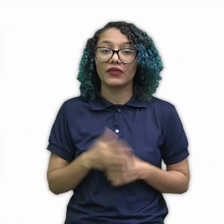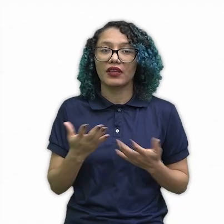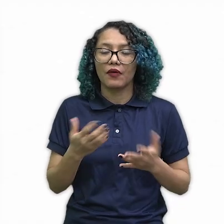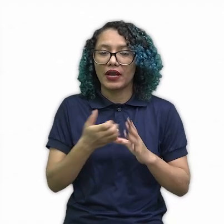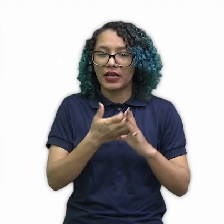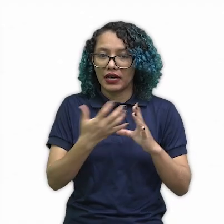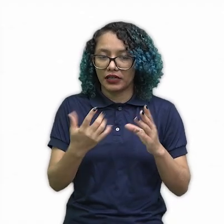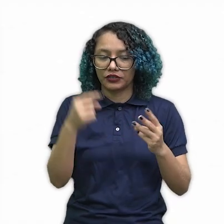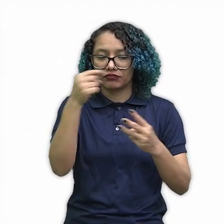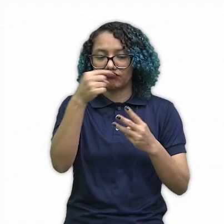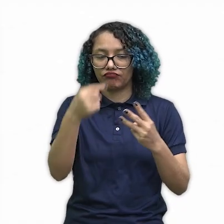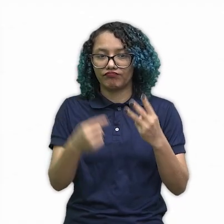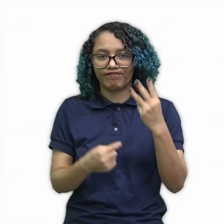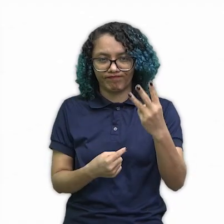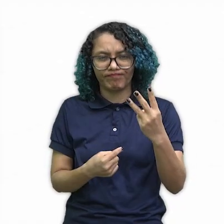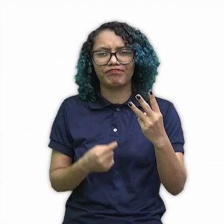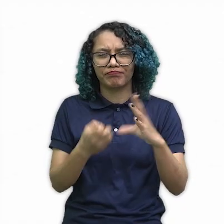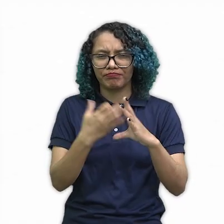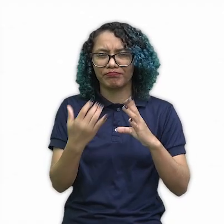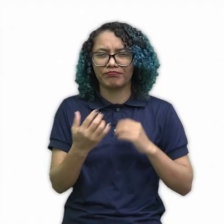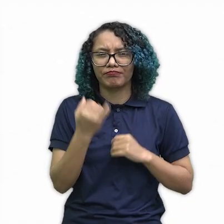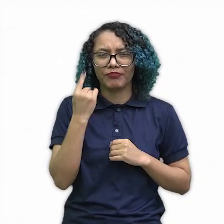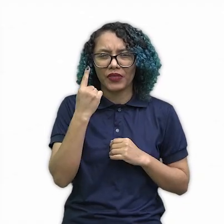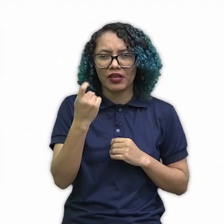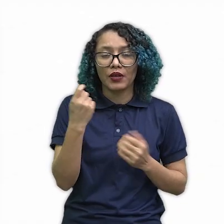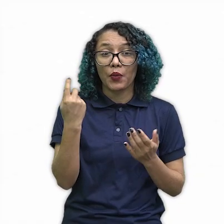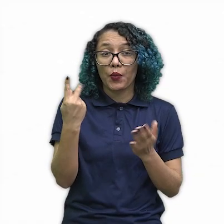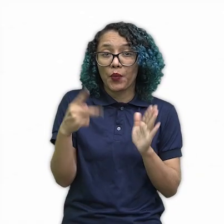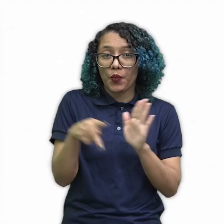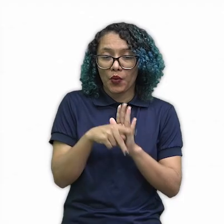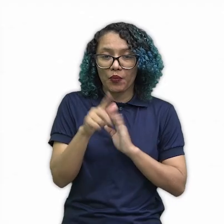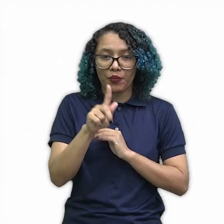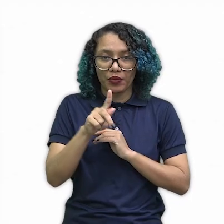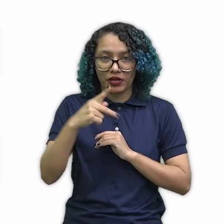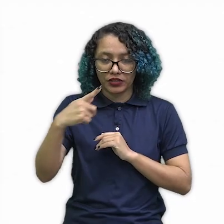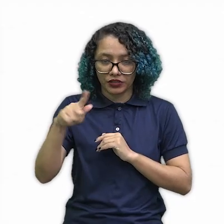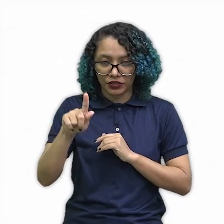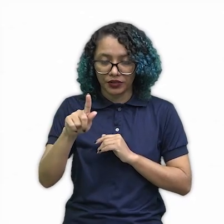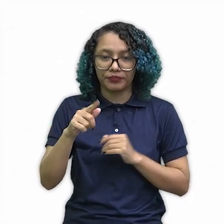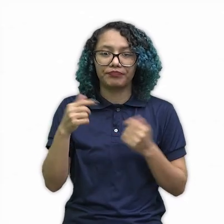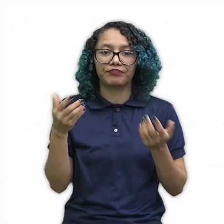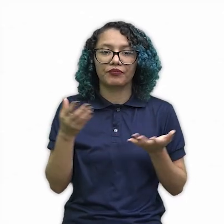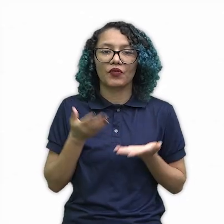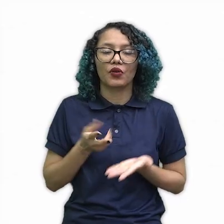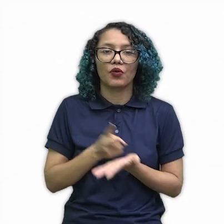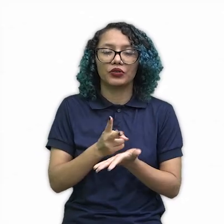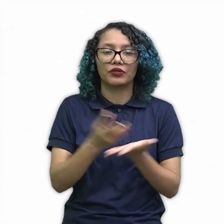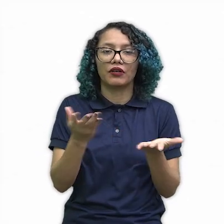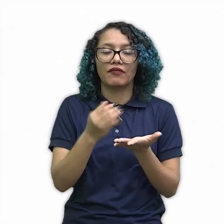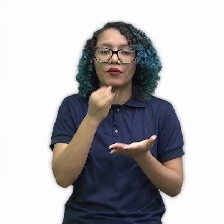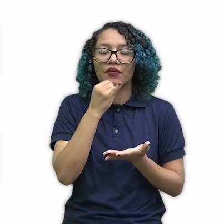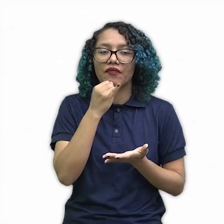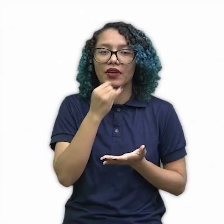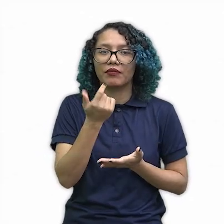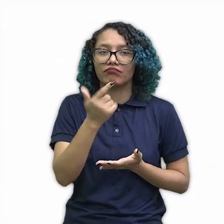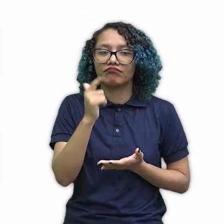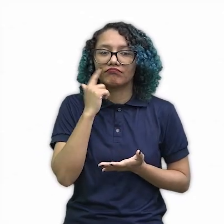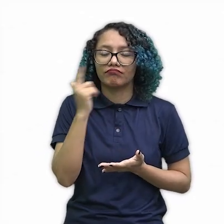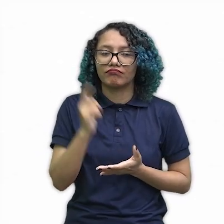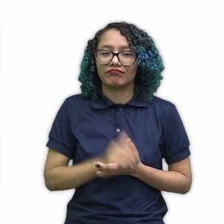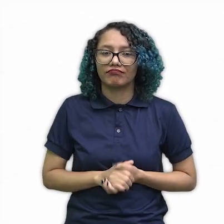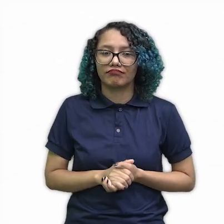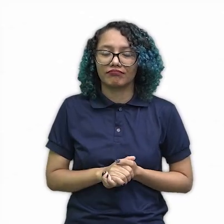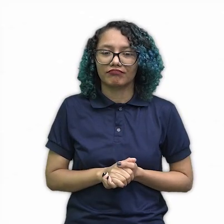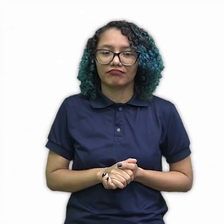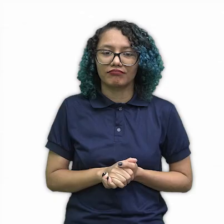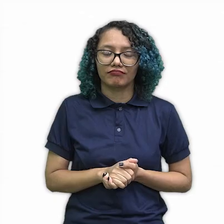características interessantes aí da PG, tá bom? Vamos ver mais exemplos, acompanhe o nosso próximo exemplo, tá bom?